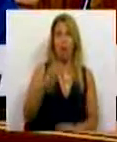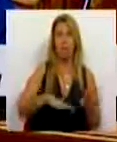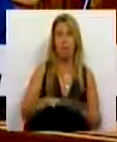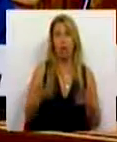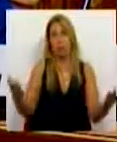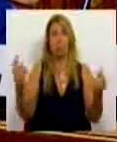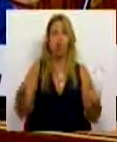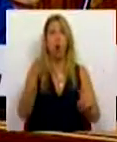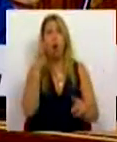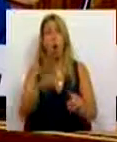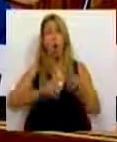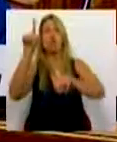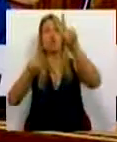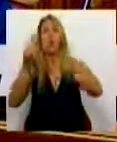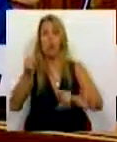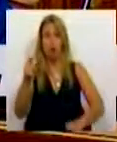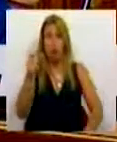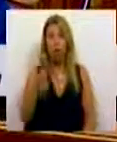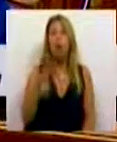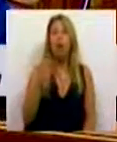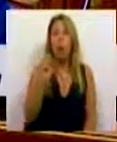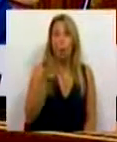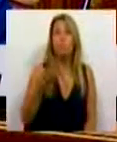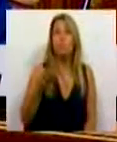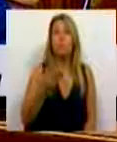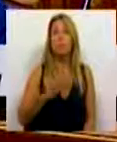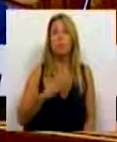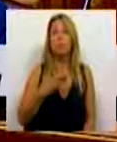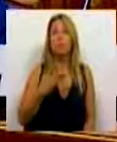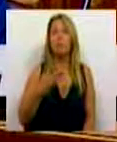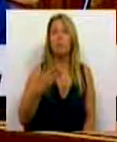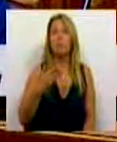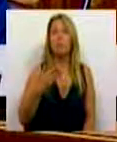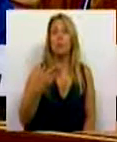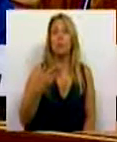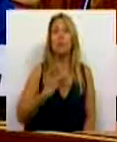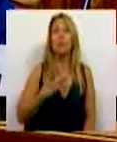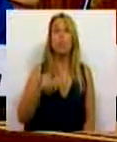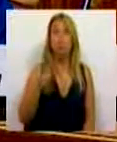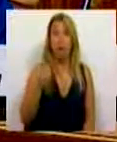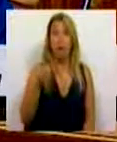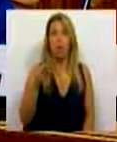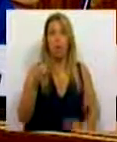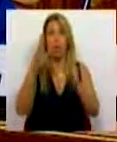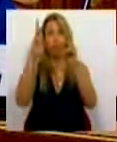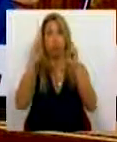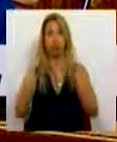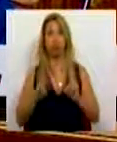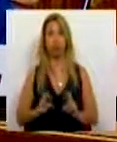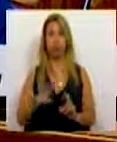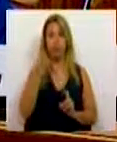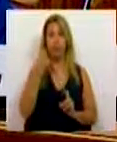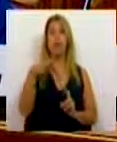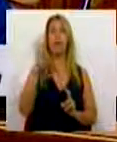descer em descida rápida e a subida do Partido Socialista. E estamos conversados, os